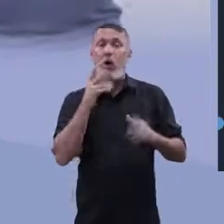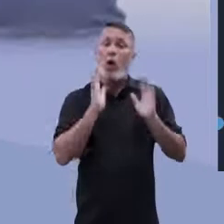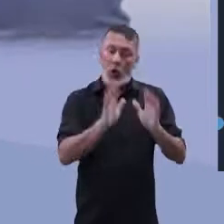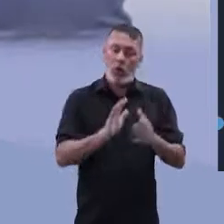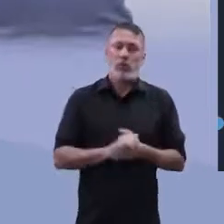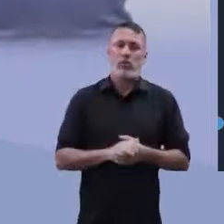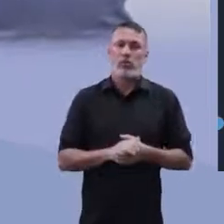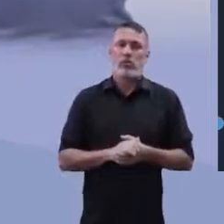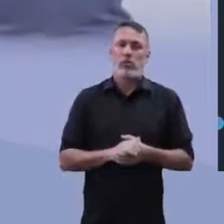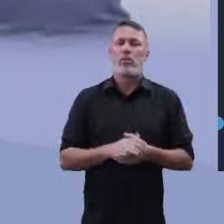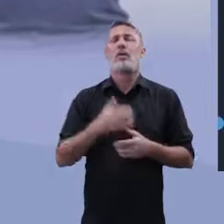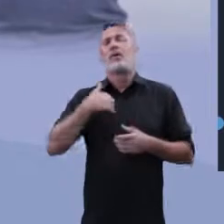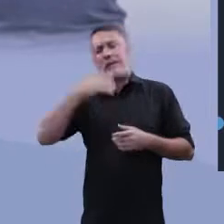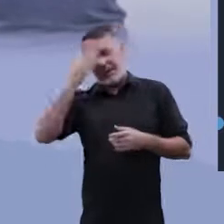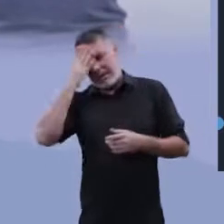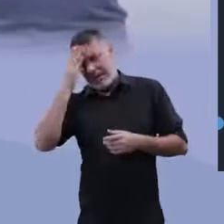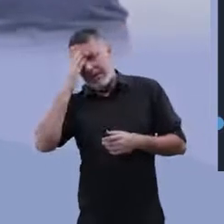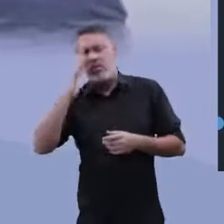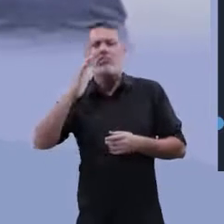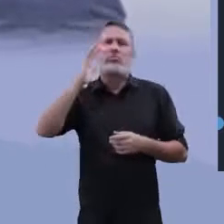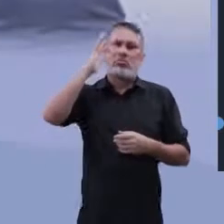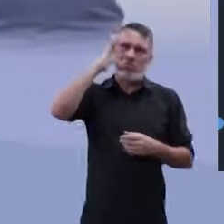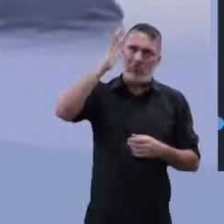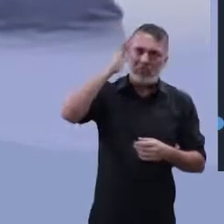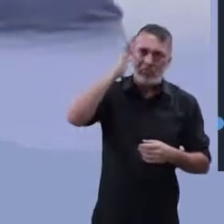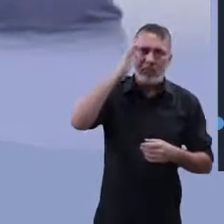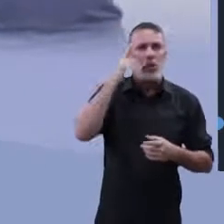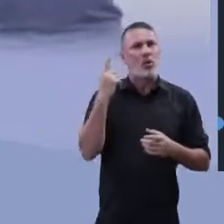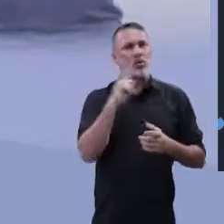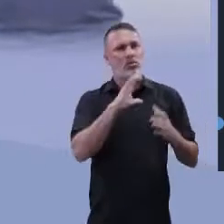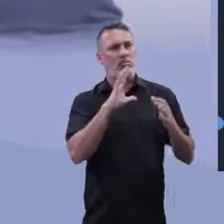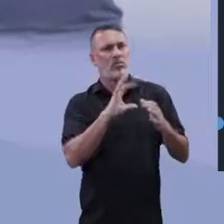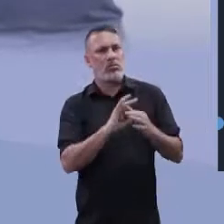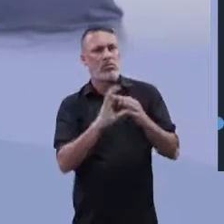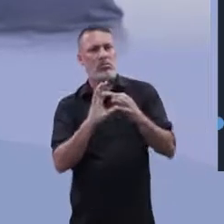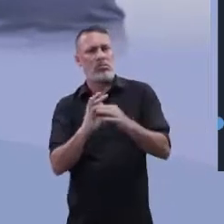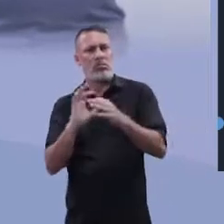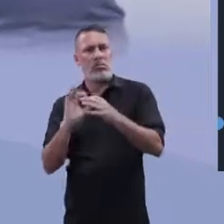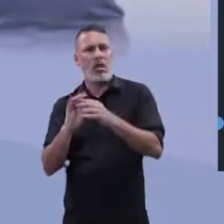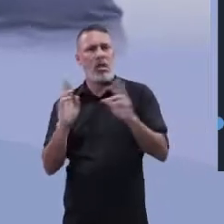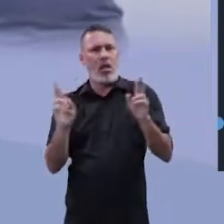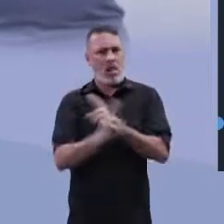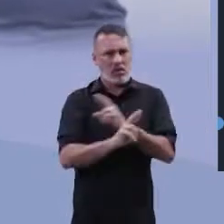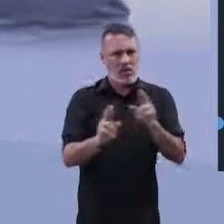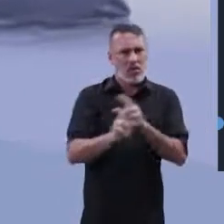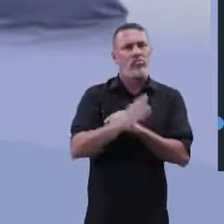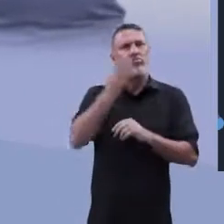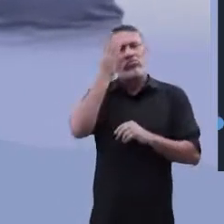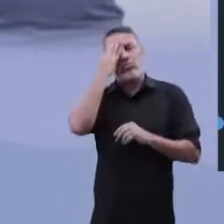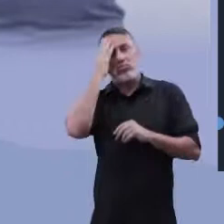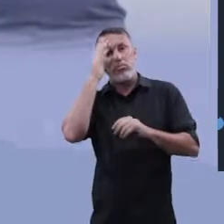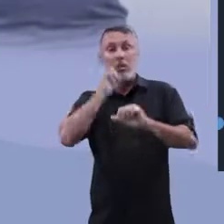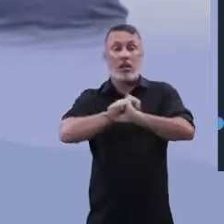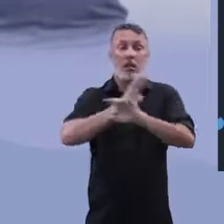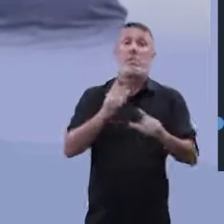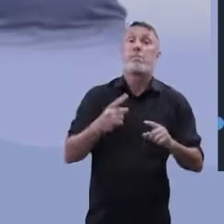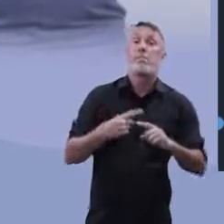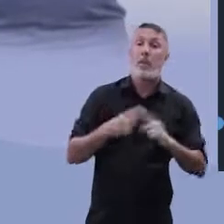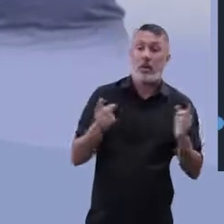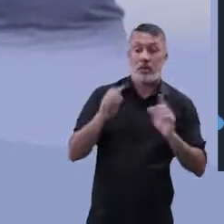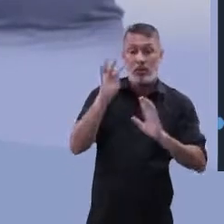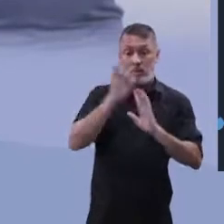corretor. Embora nós vamos conseguir mentalmente estabelecer, né, essas relações,